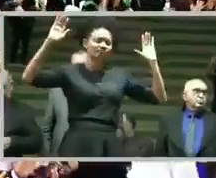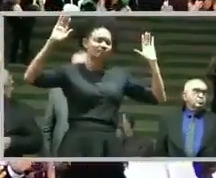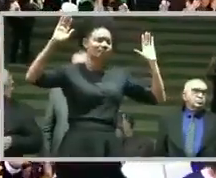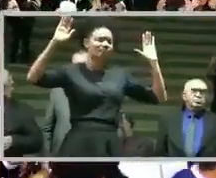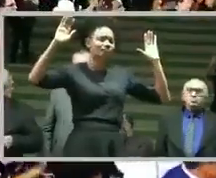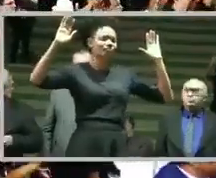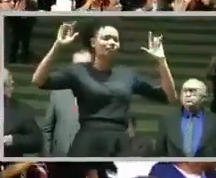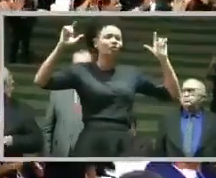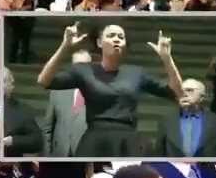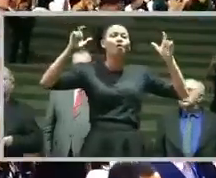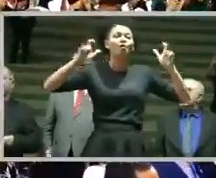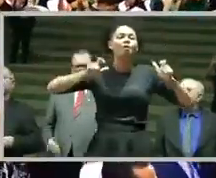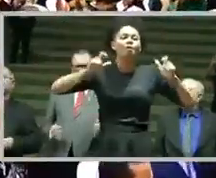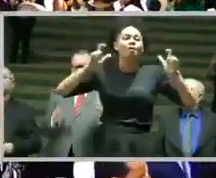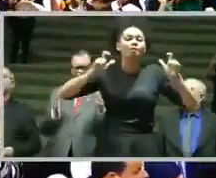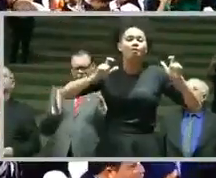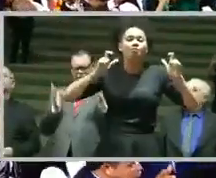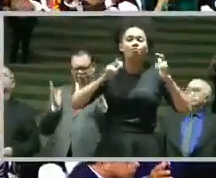Onde tiver mãos levantadas,